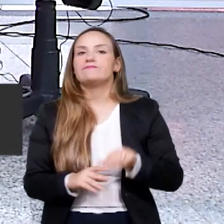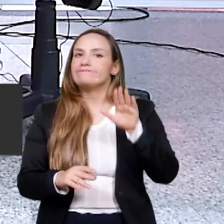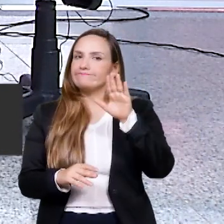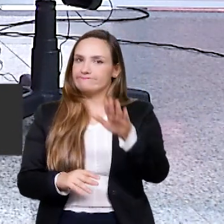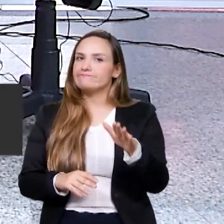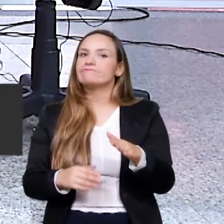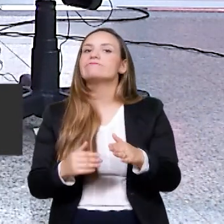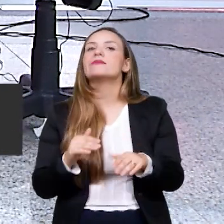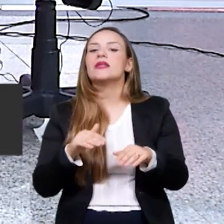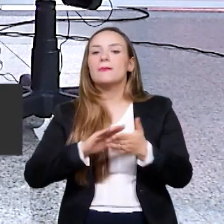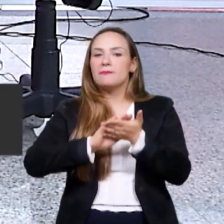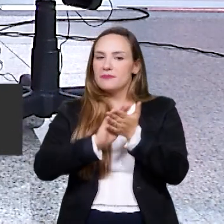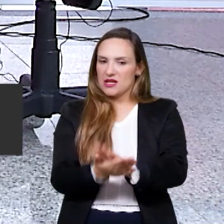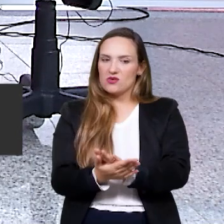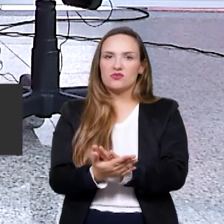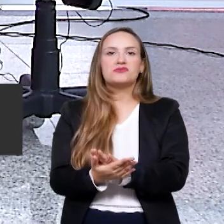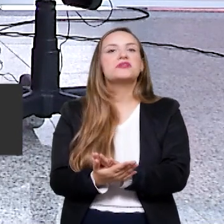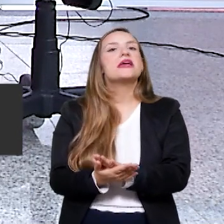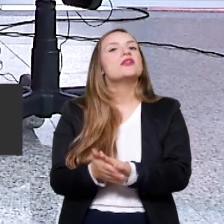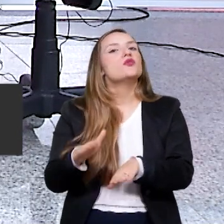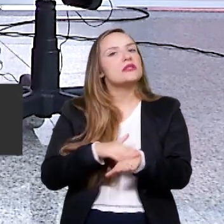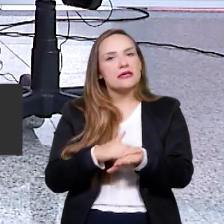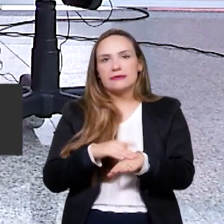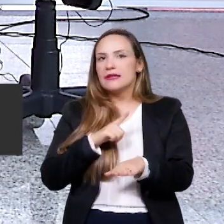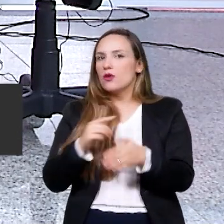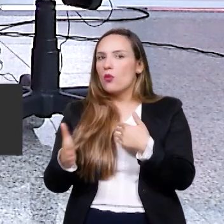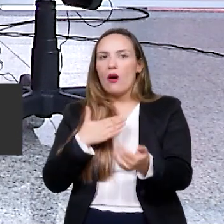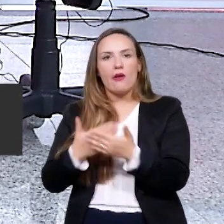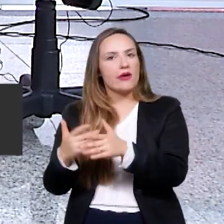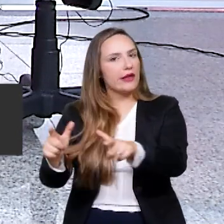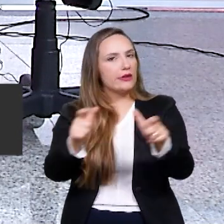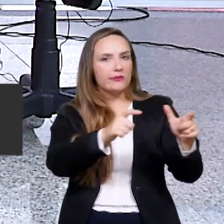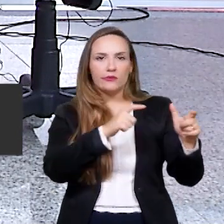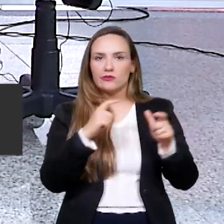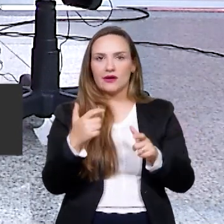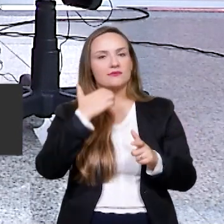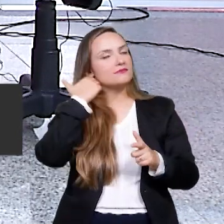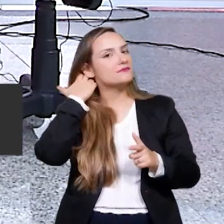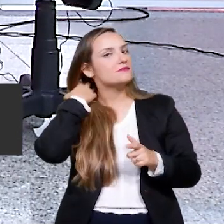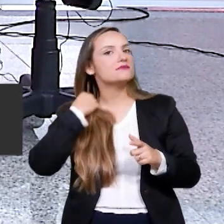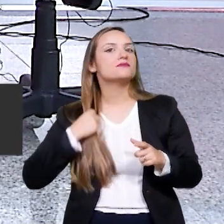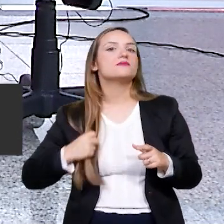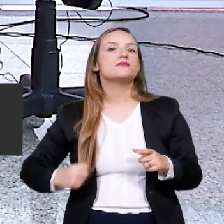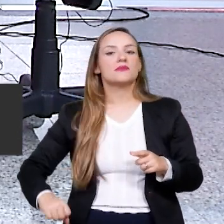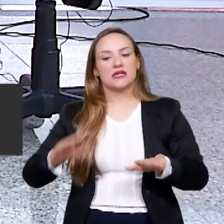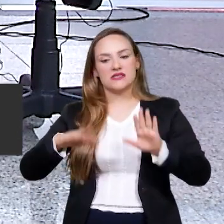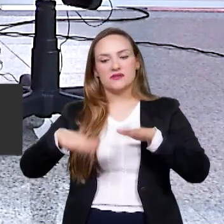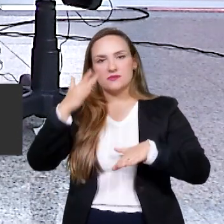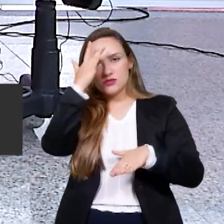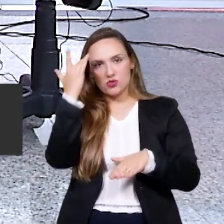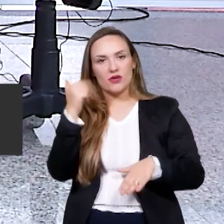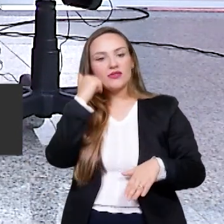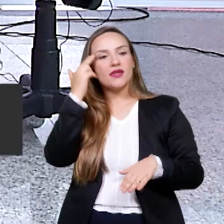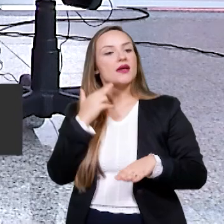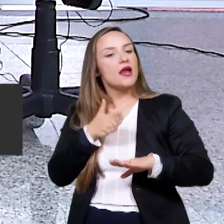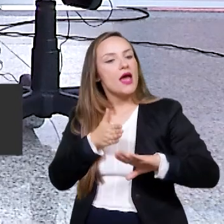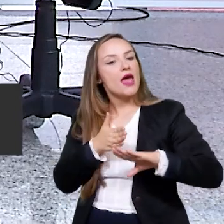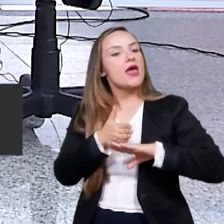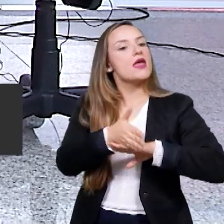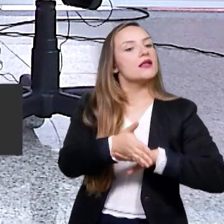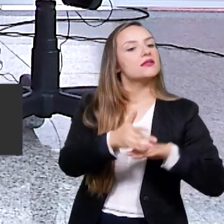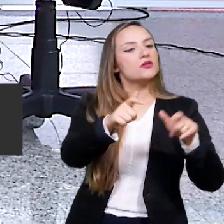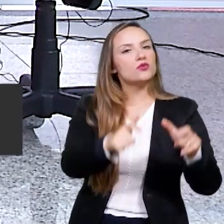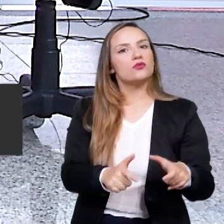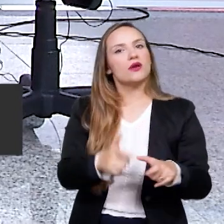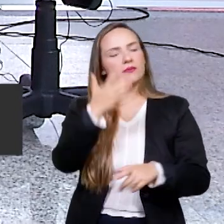em todos os setores. Sim. Né? Sim. E a pessoa negra nos espaços, às vezes, acaba sendo vigiada. E a gente vê